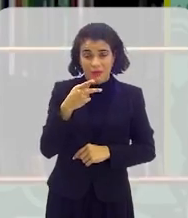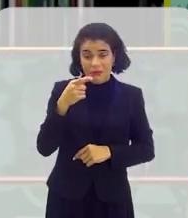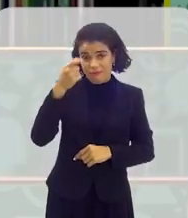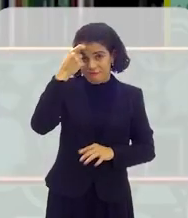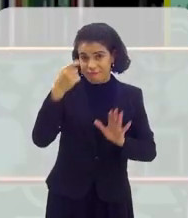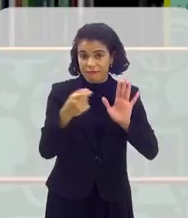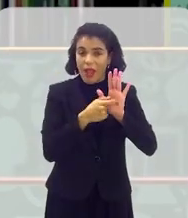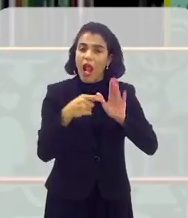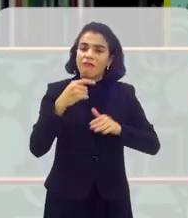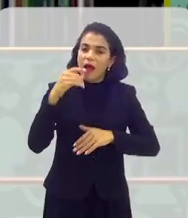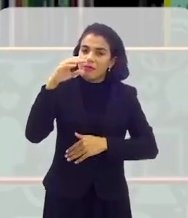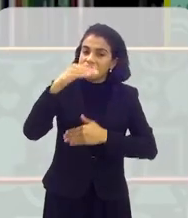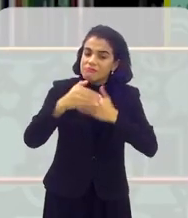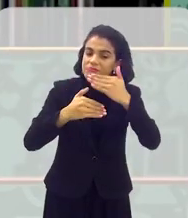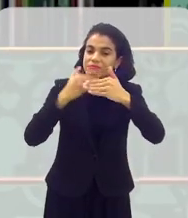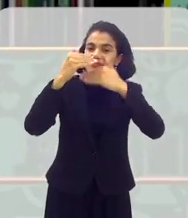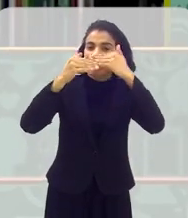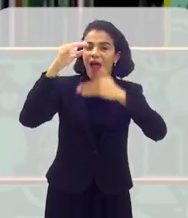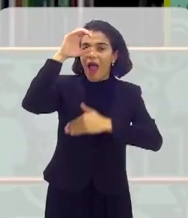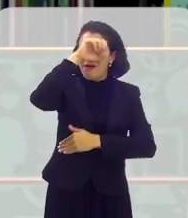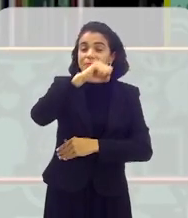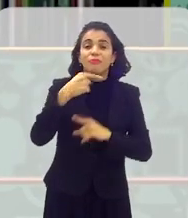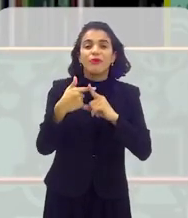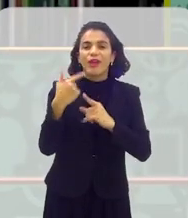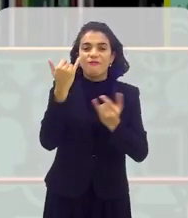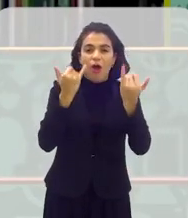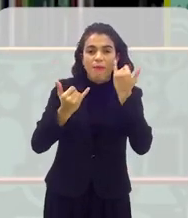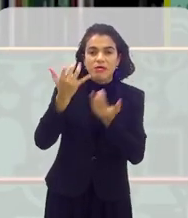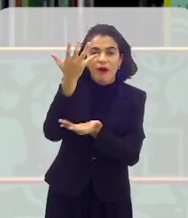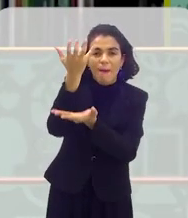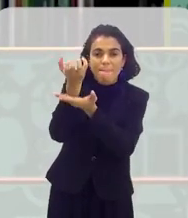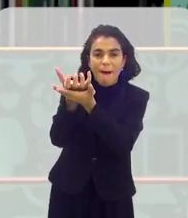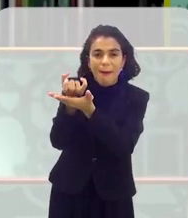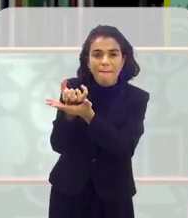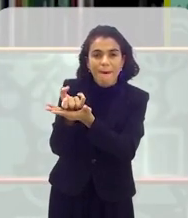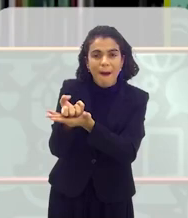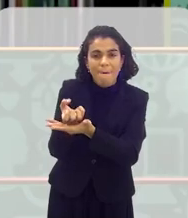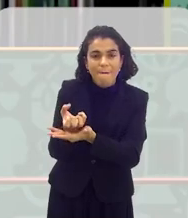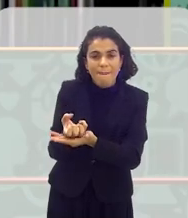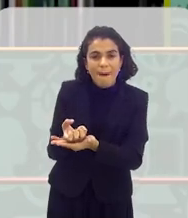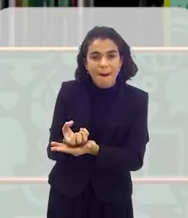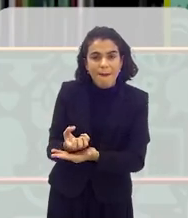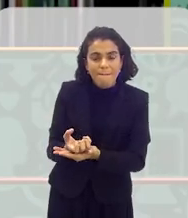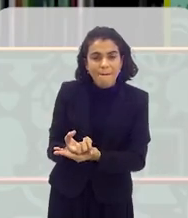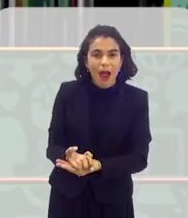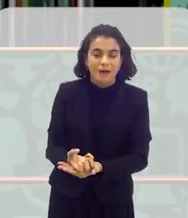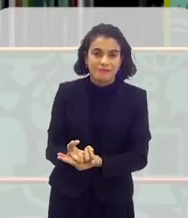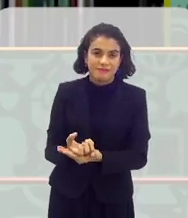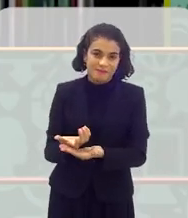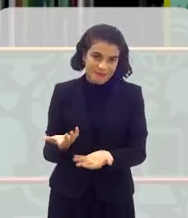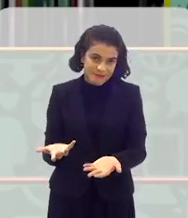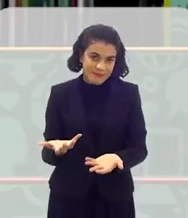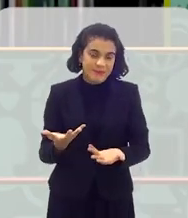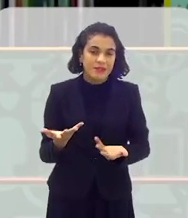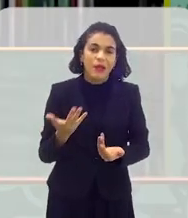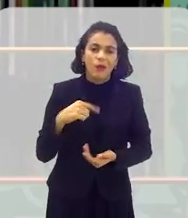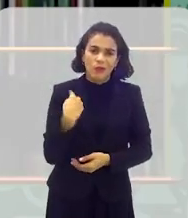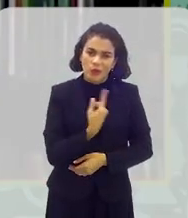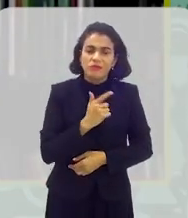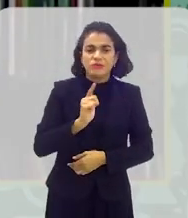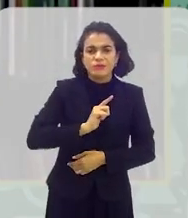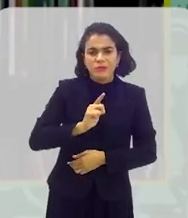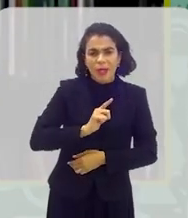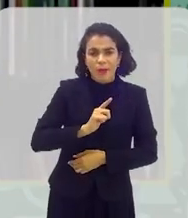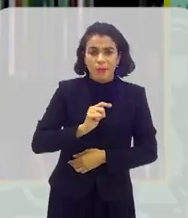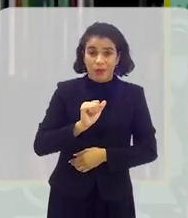artificial ela vai aprendendo ela vai retroalimentando através de um processo de volume de dados então